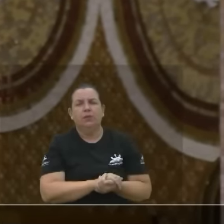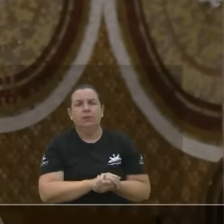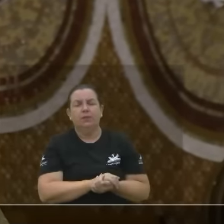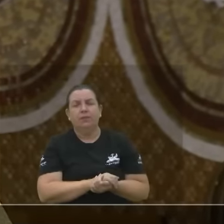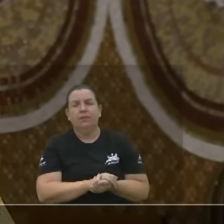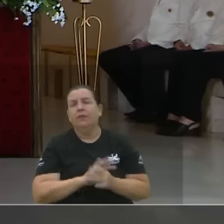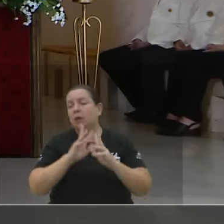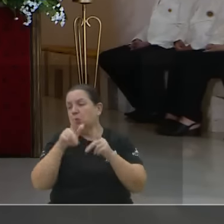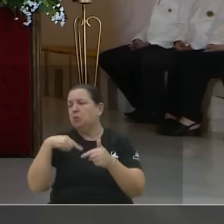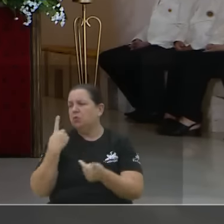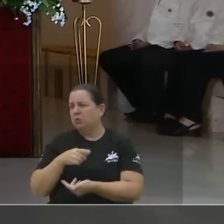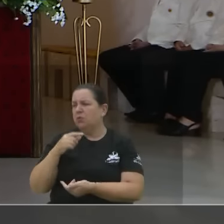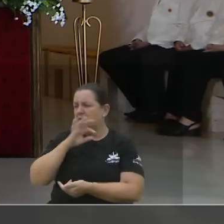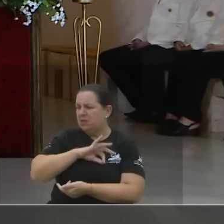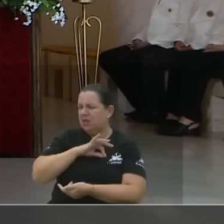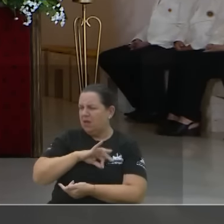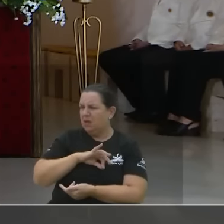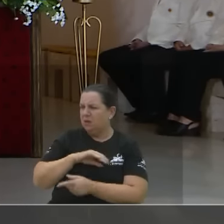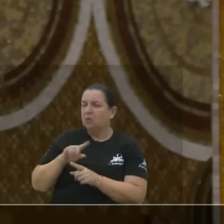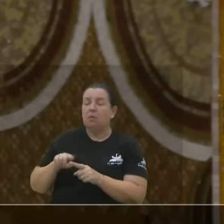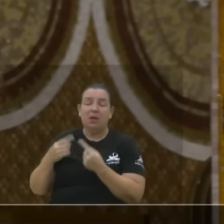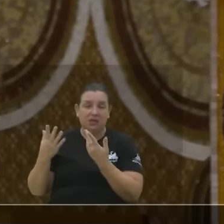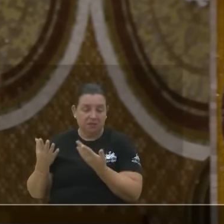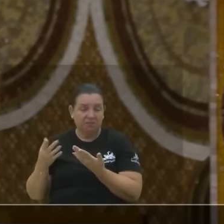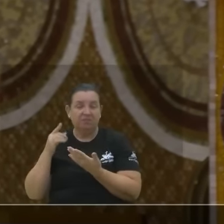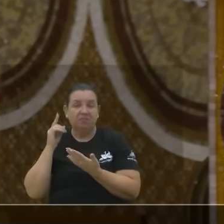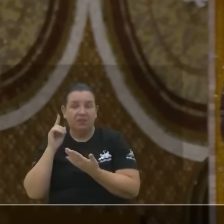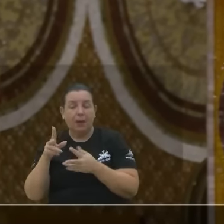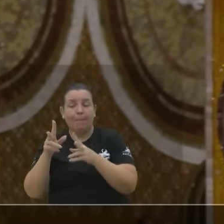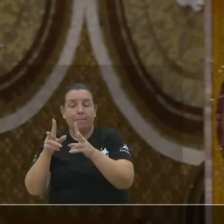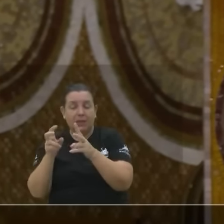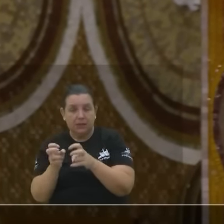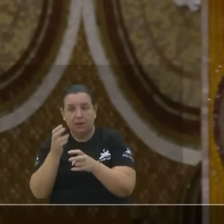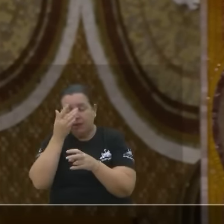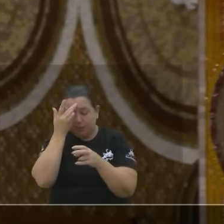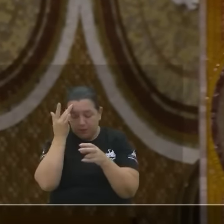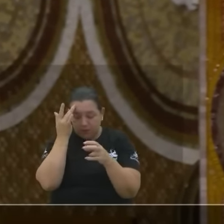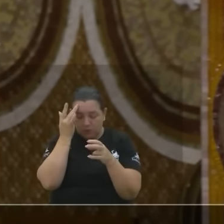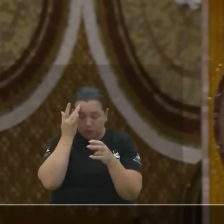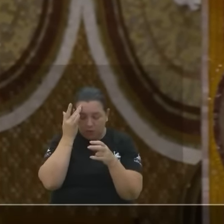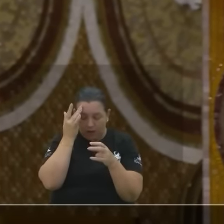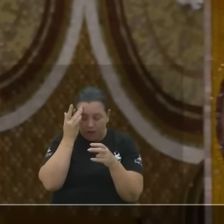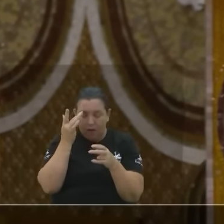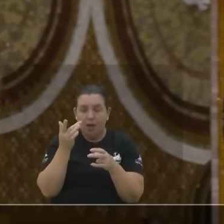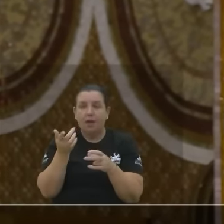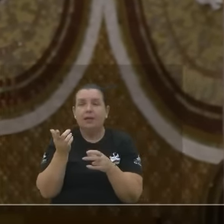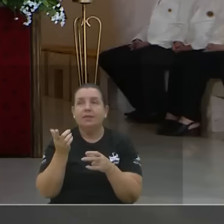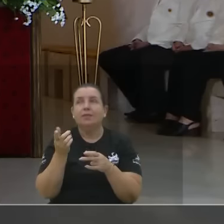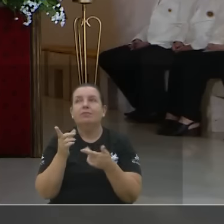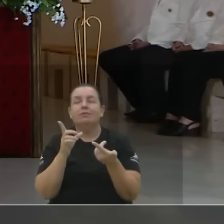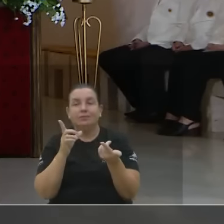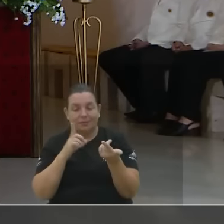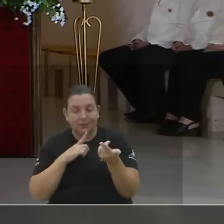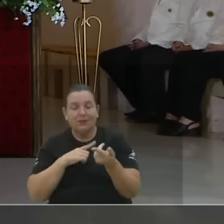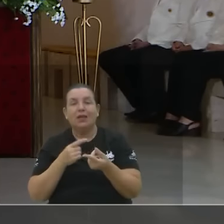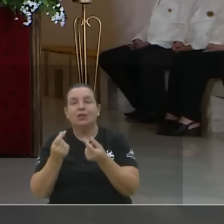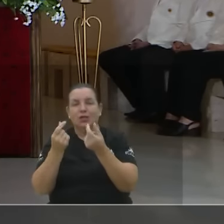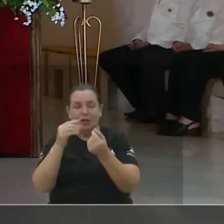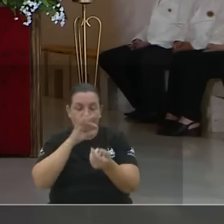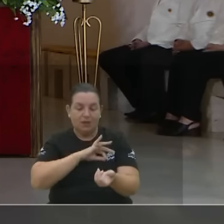mas todos nós ganhamos. Não. Você percebe como alguém, quando alguém ganha e faz por amor,